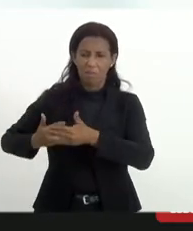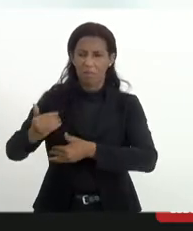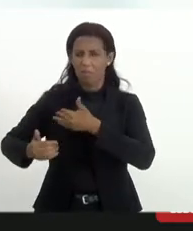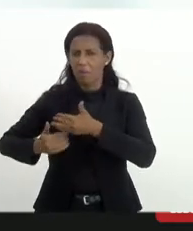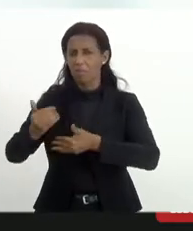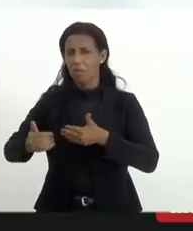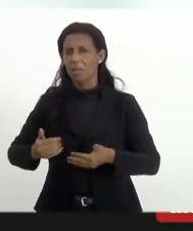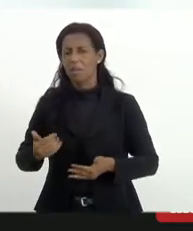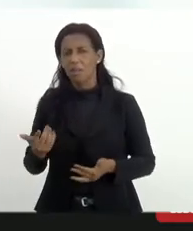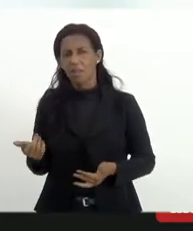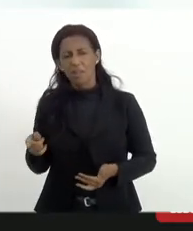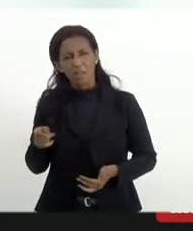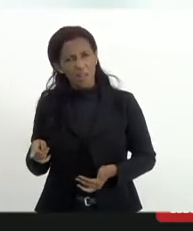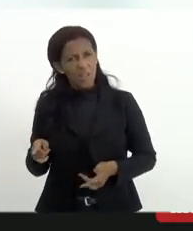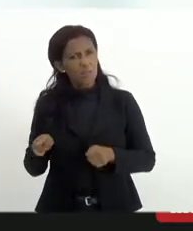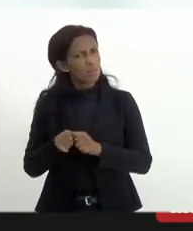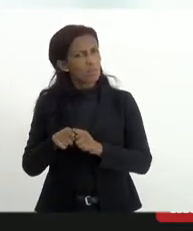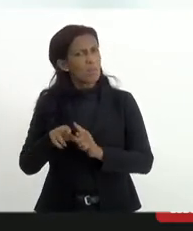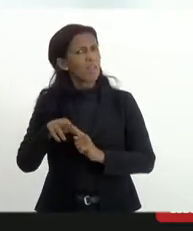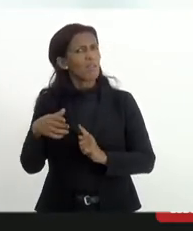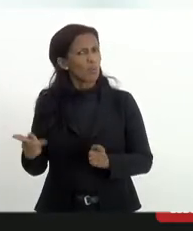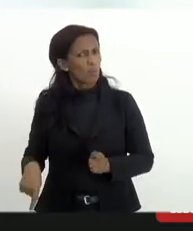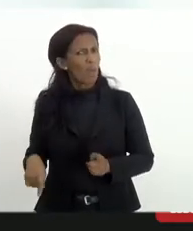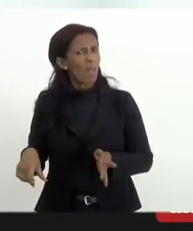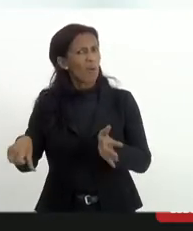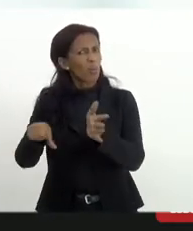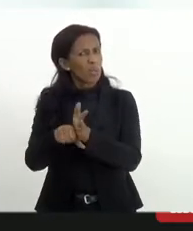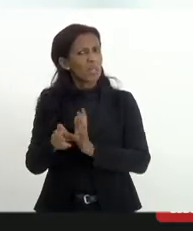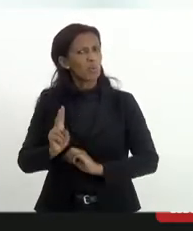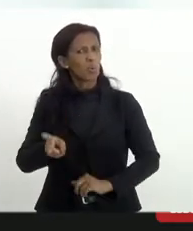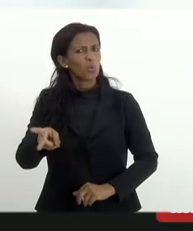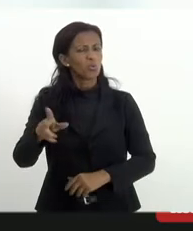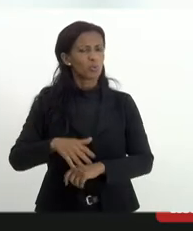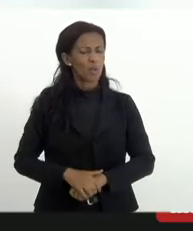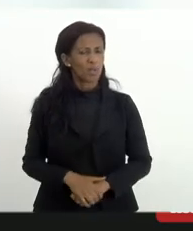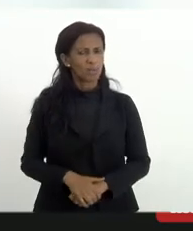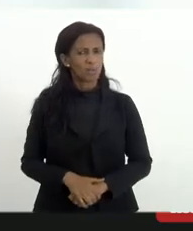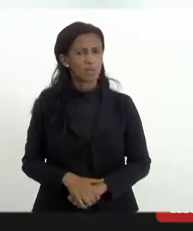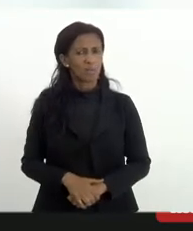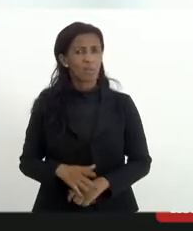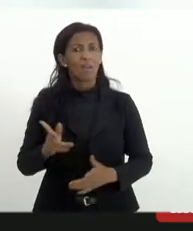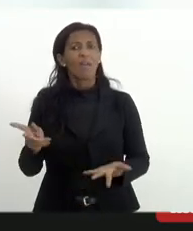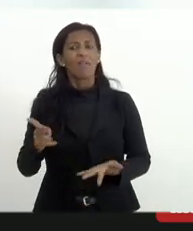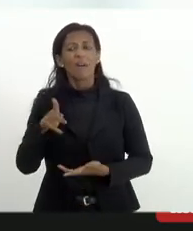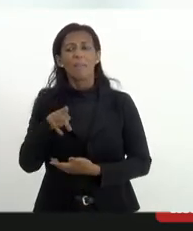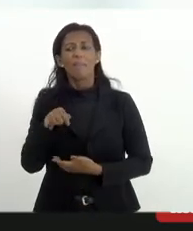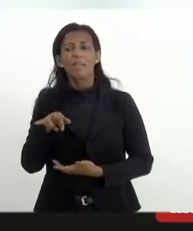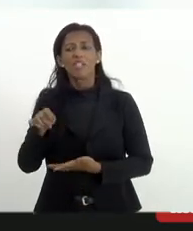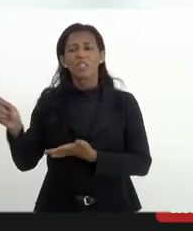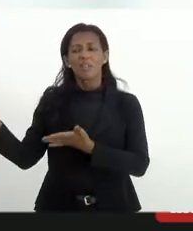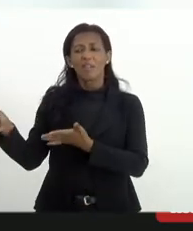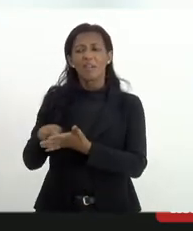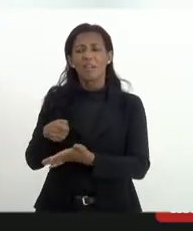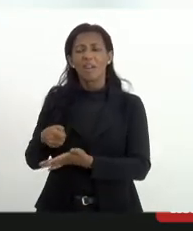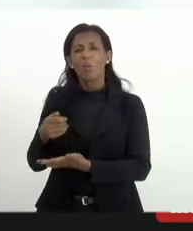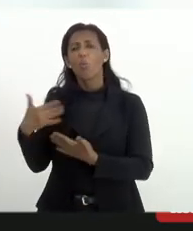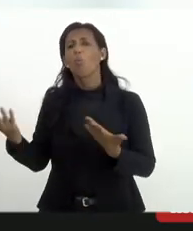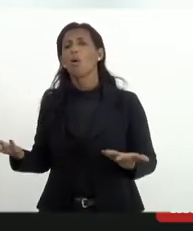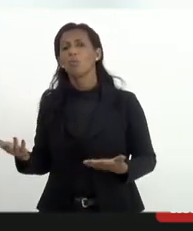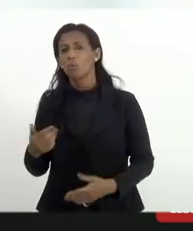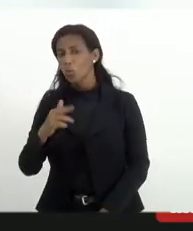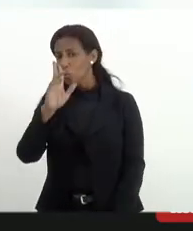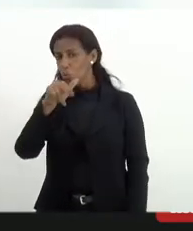também não seria crime continuado? Como é que a data, como é que vai prescrever em que data? Não prescreve,